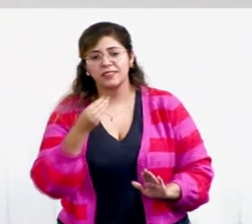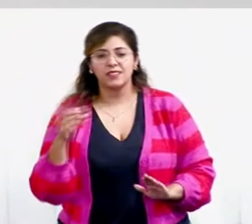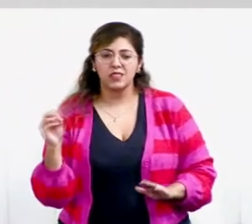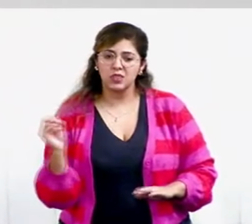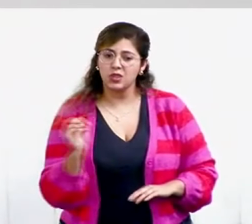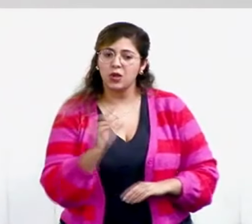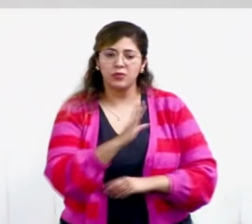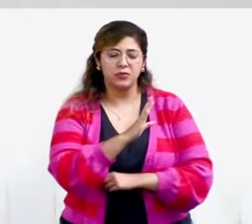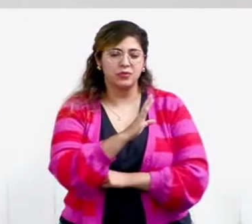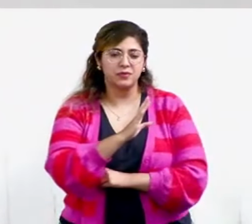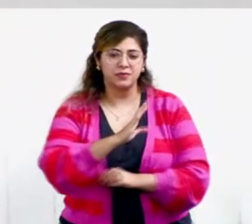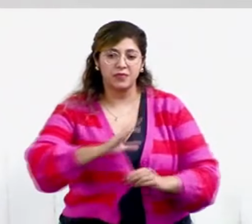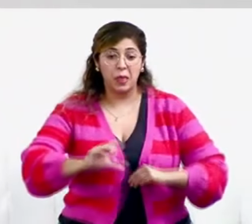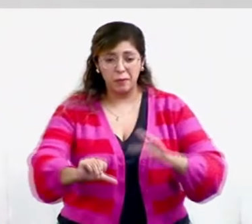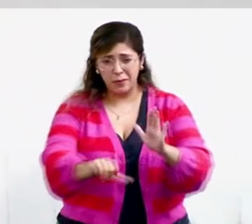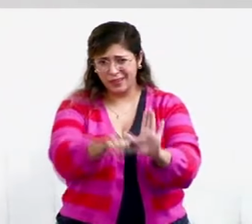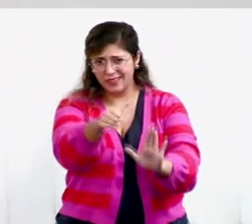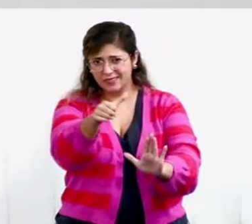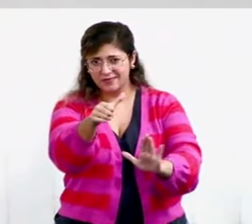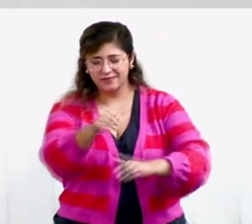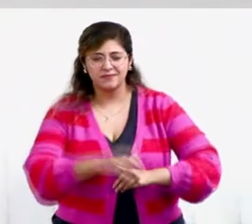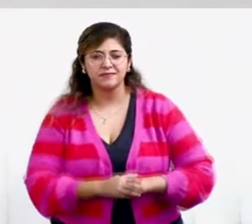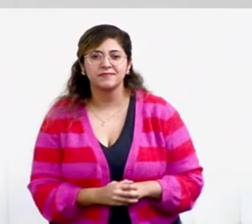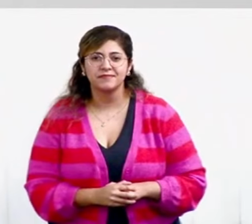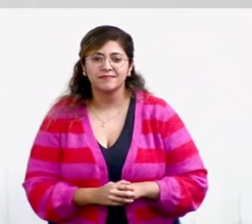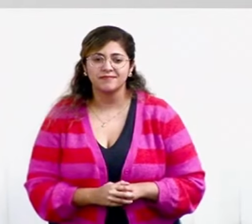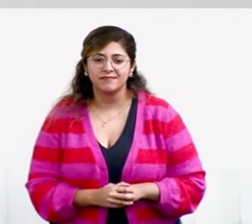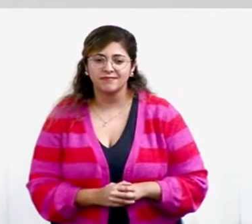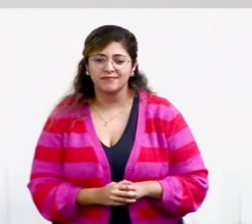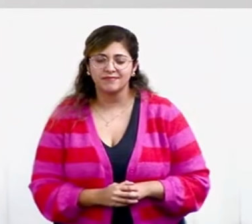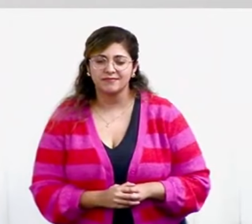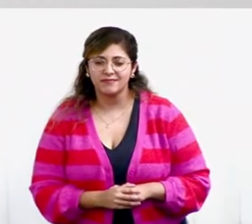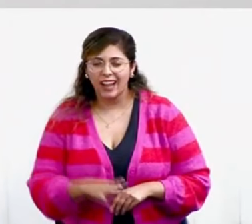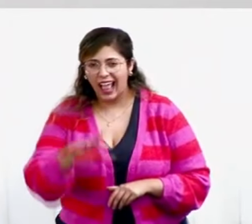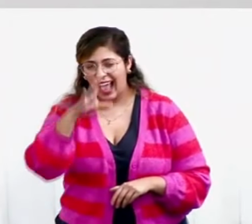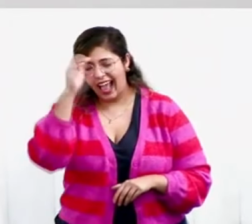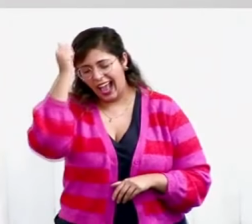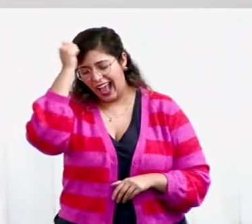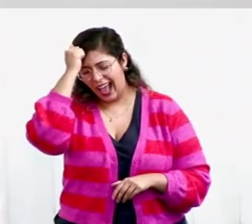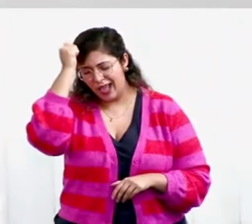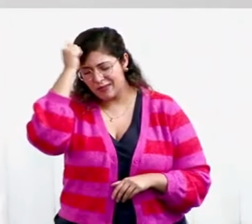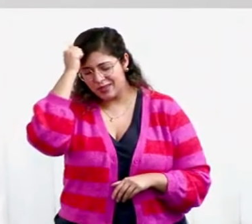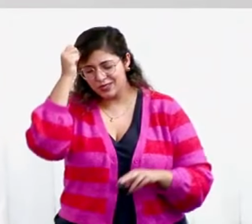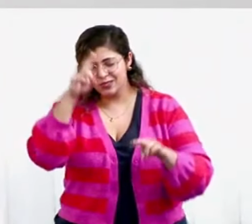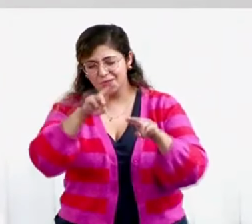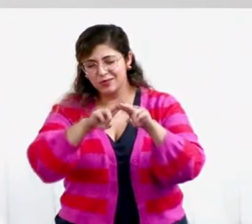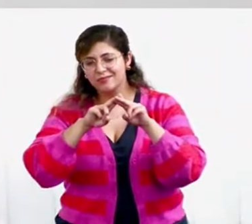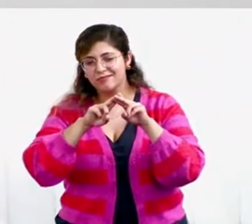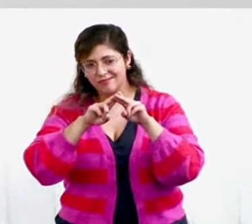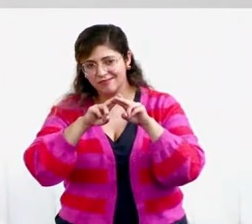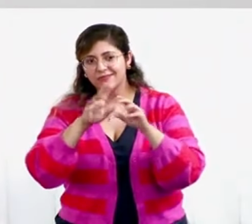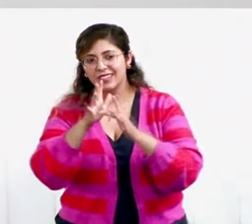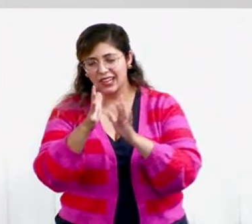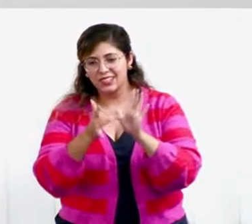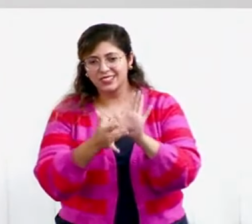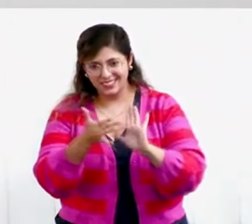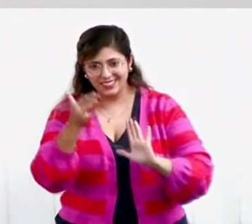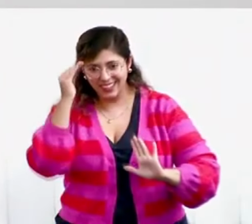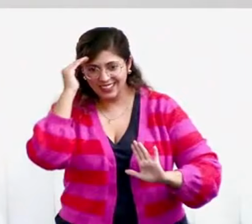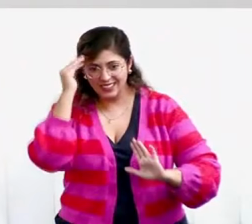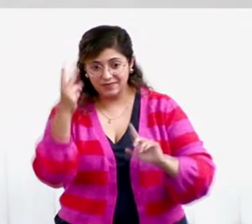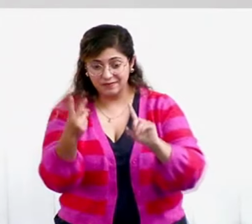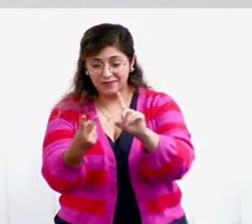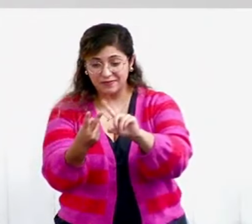é primeiramente aprendido sobre a essência de Cristo. Segundo,